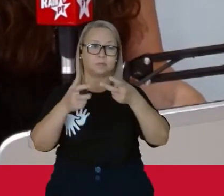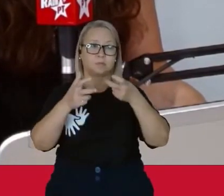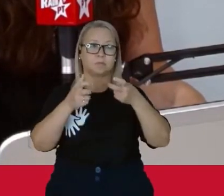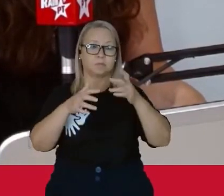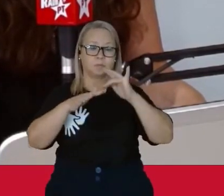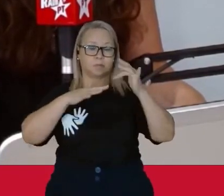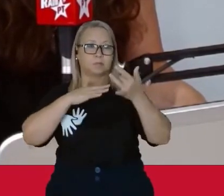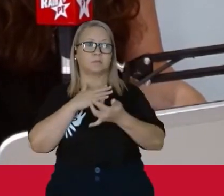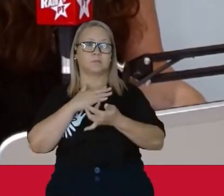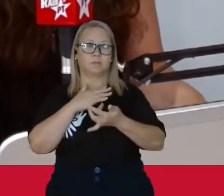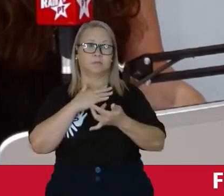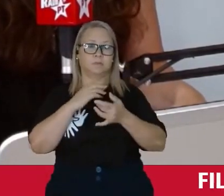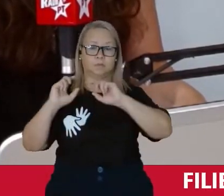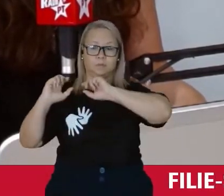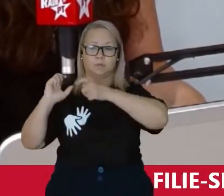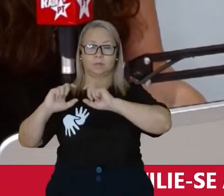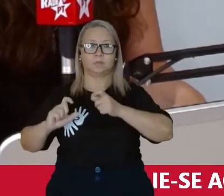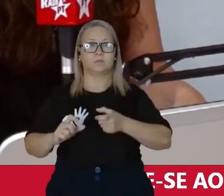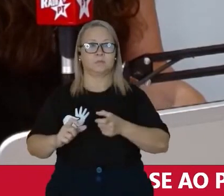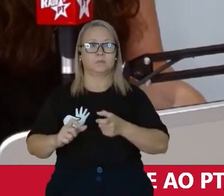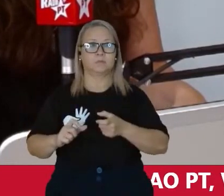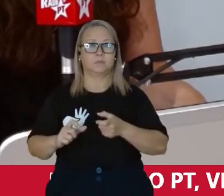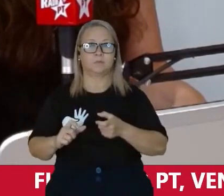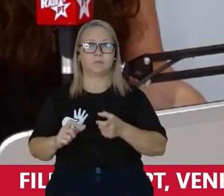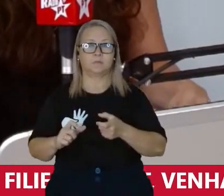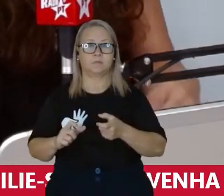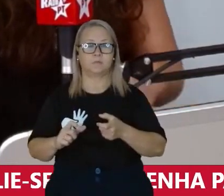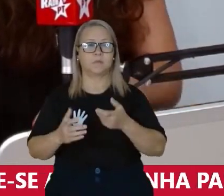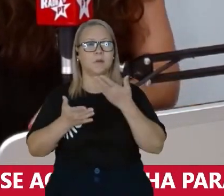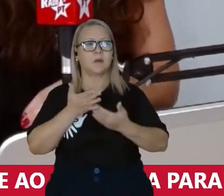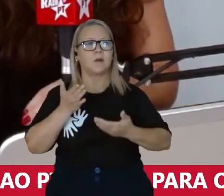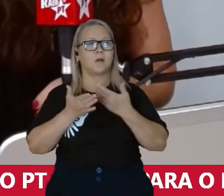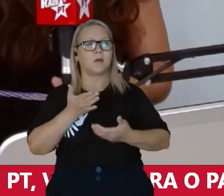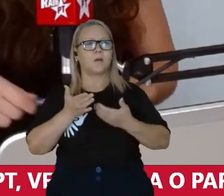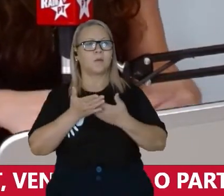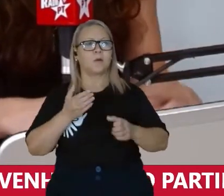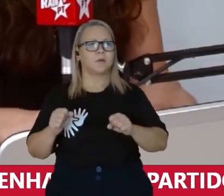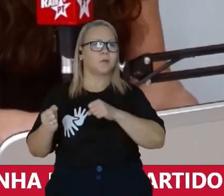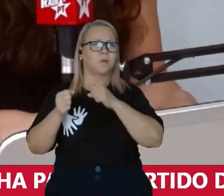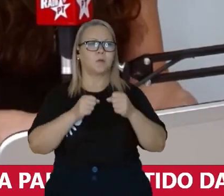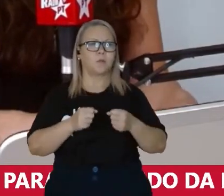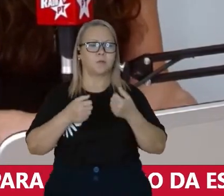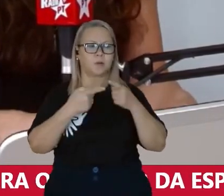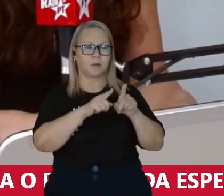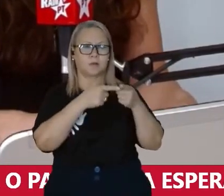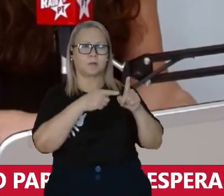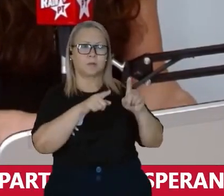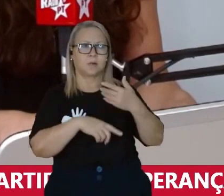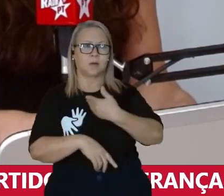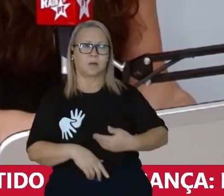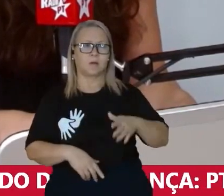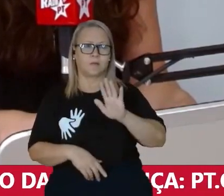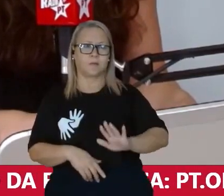a grande mídia, a mídia tradicional, ela perdeu o pudorismo em atacar diretamente o governo